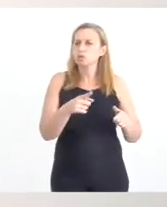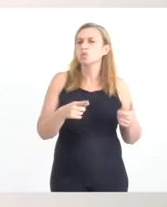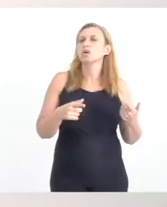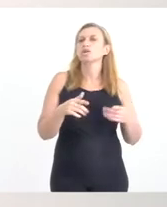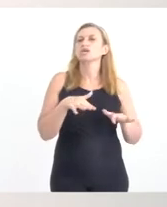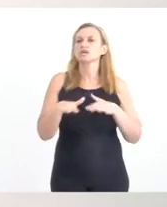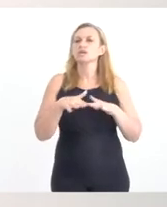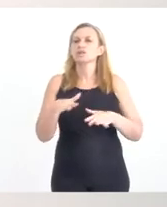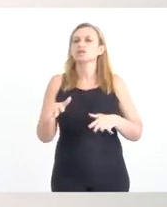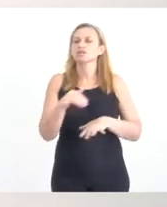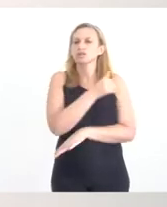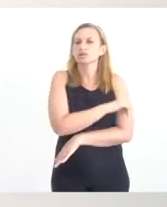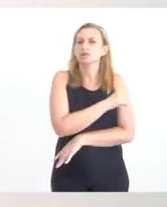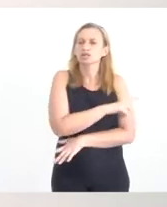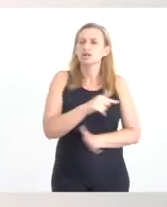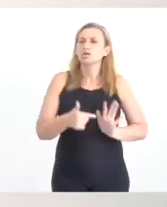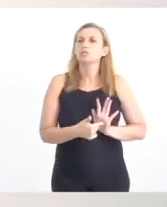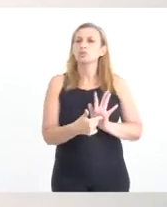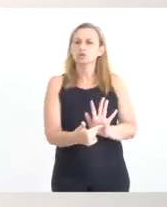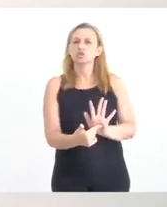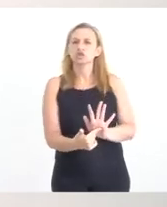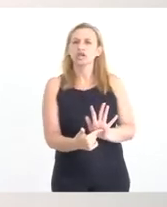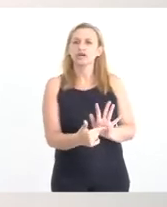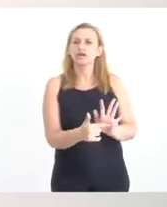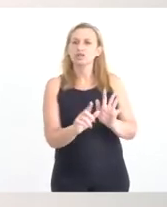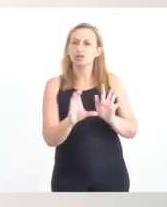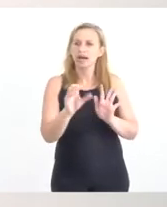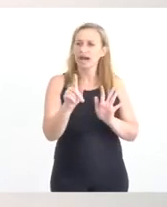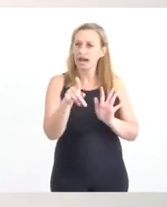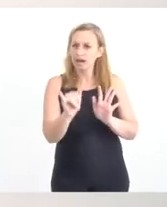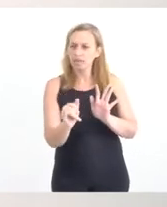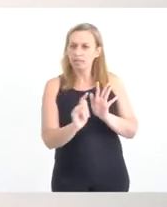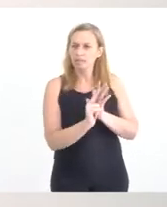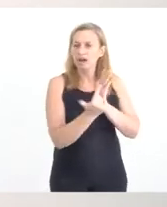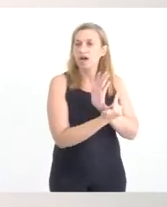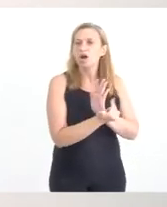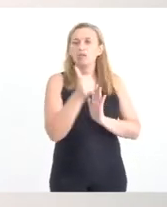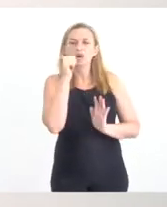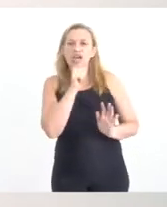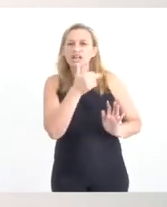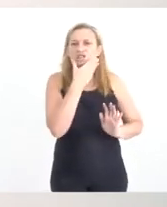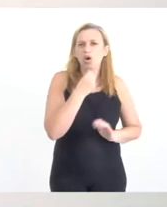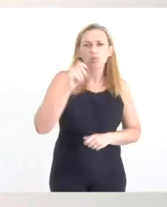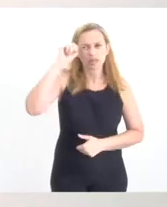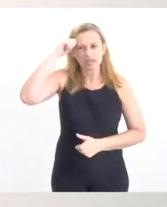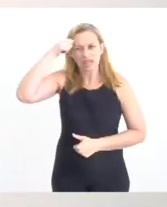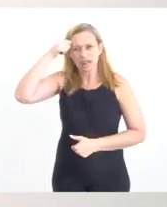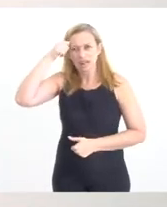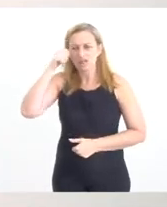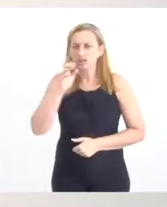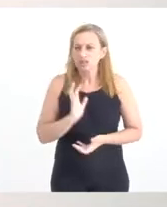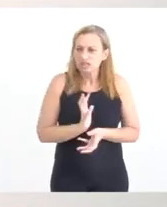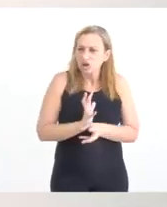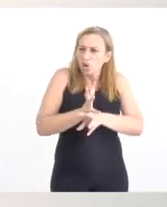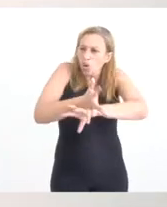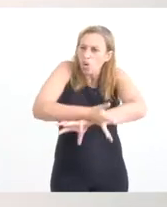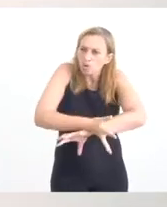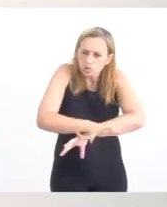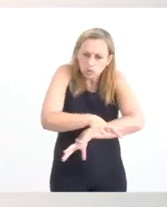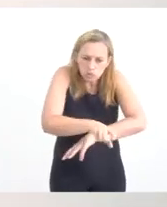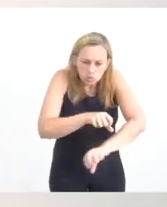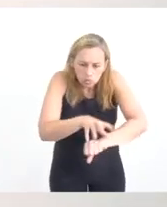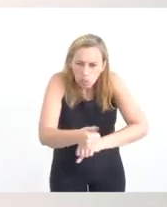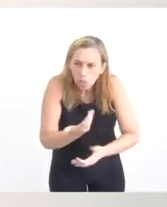no Rio de Janeiro estampava em sua capa homens e mulheres negras cantando ossos para